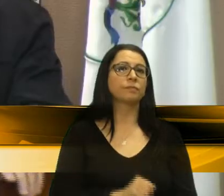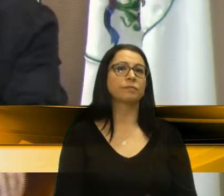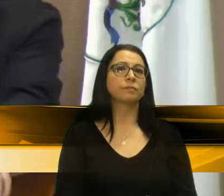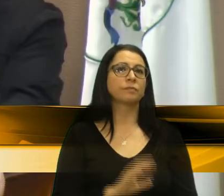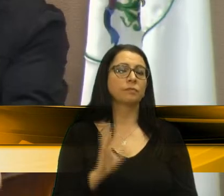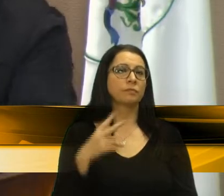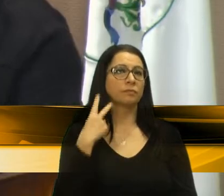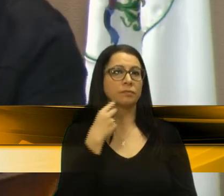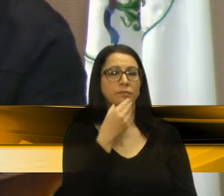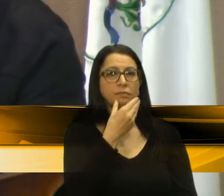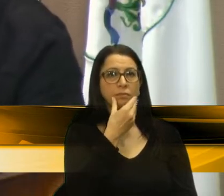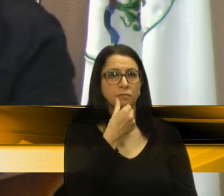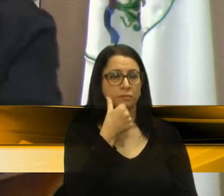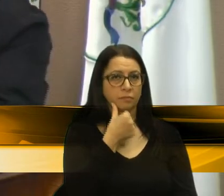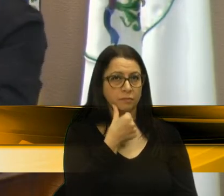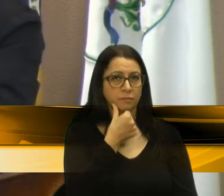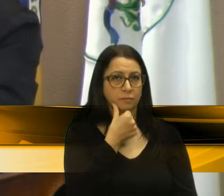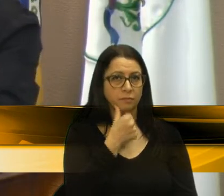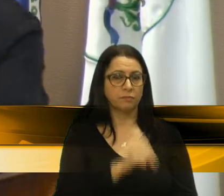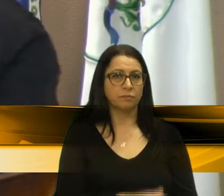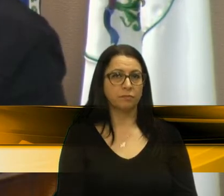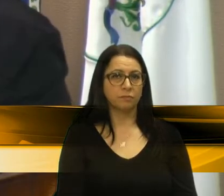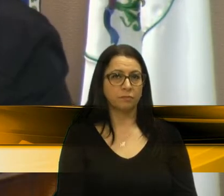Senhoras vereadoras, senhores vereadores,